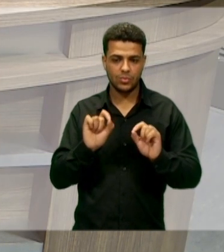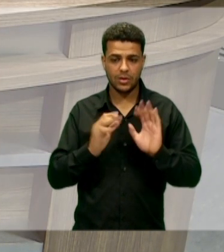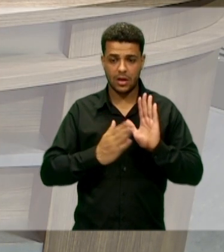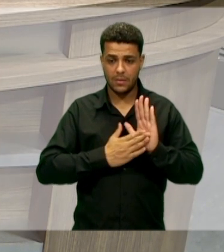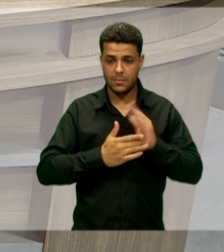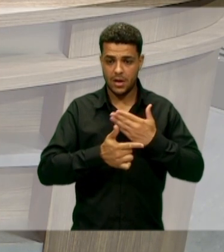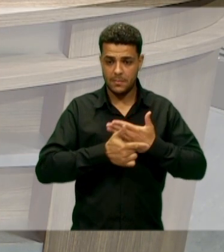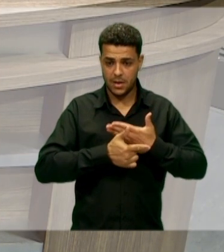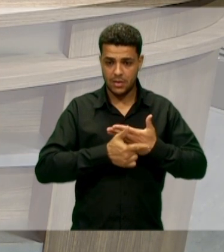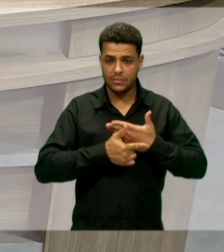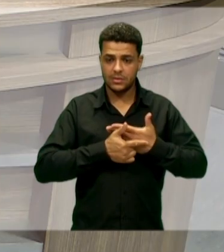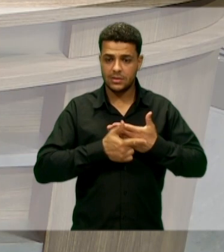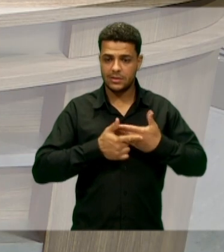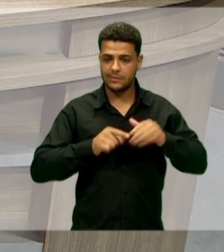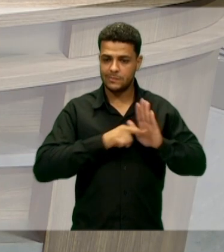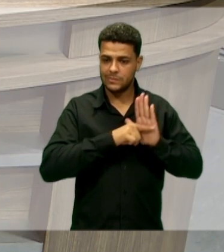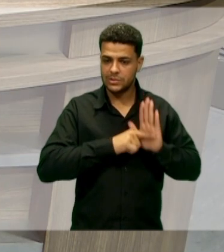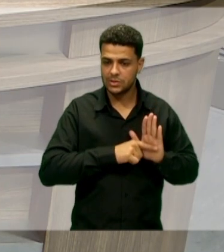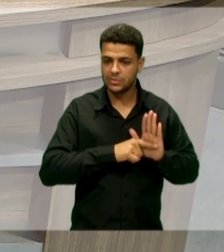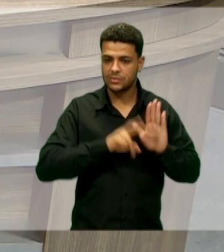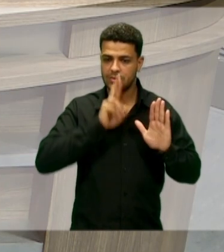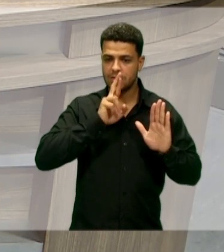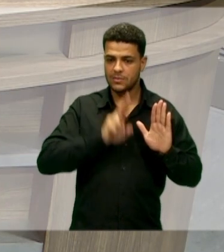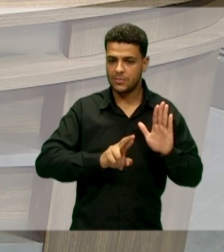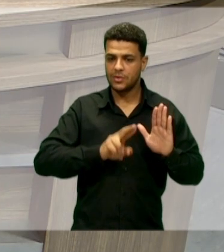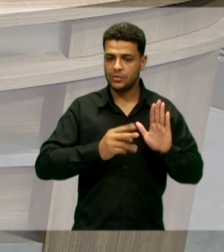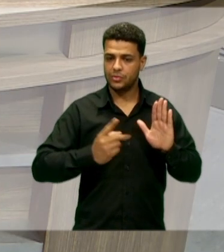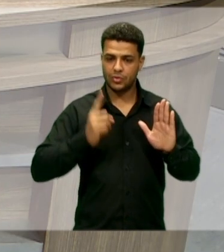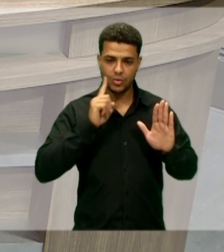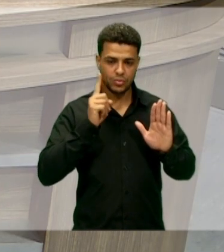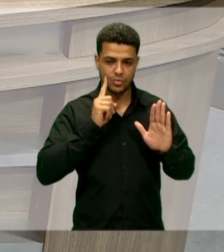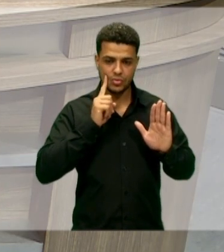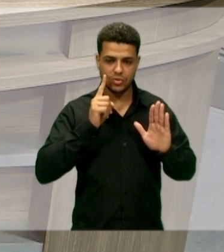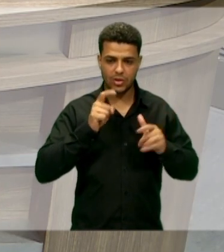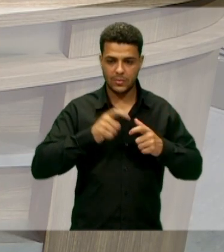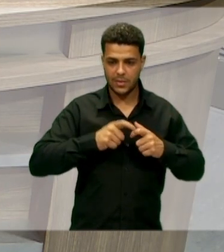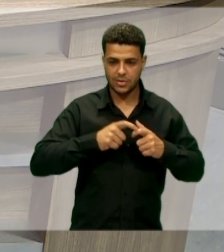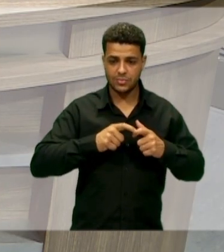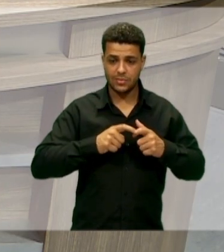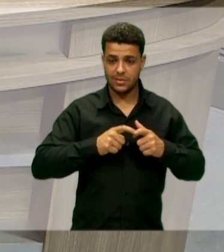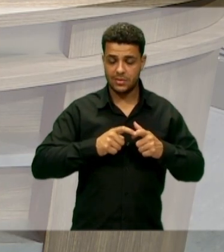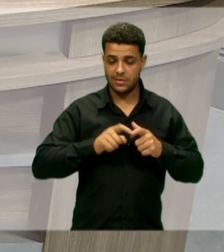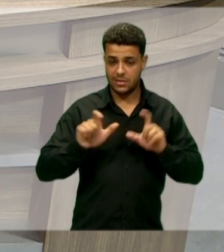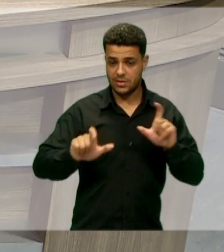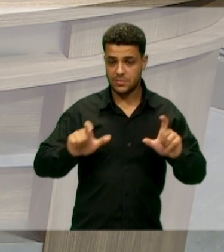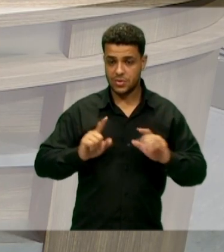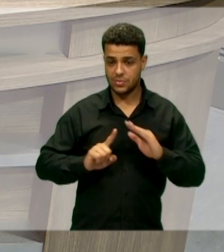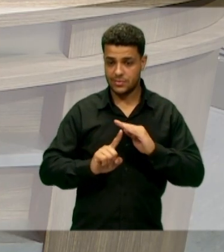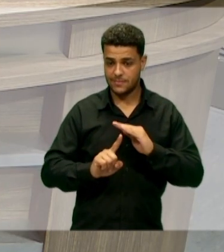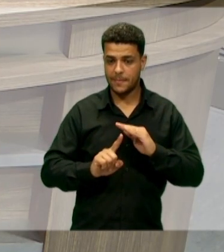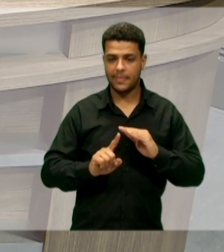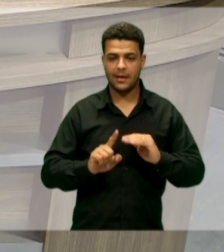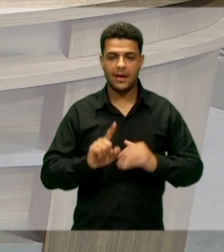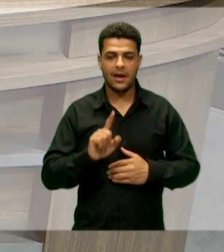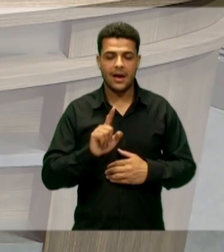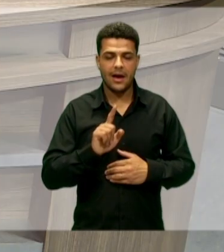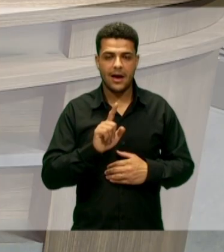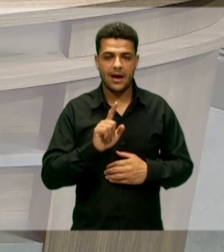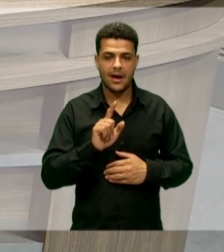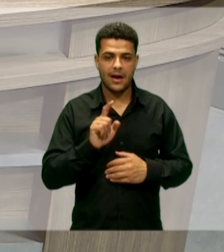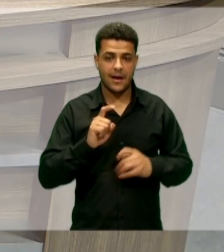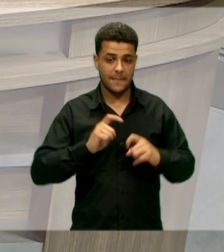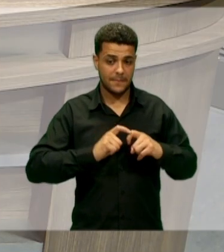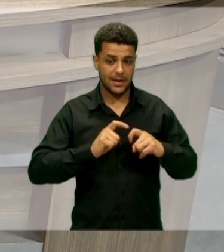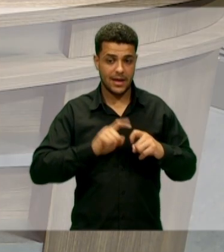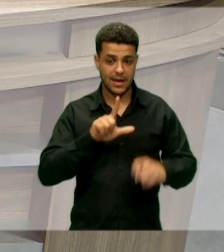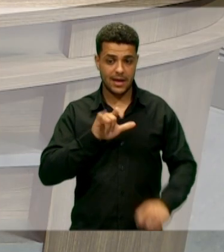papel da pesquisa, o resultado dessa pesquisa no dia a dia do médico e dos pacientes. E aí a médica, ela era chamada